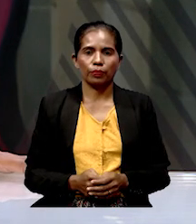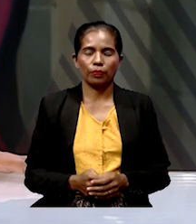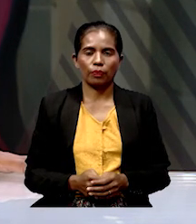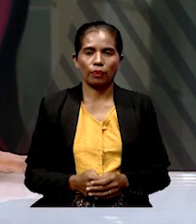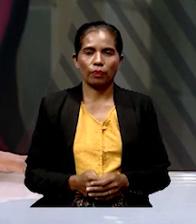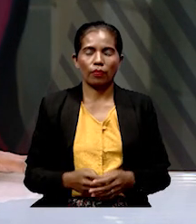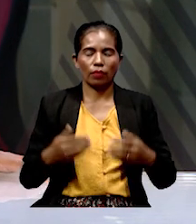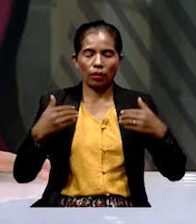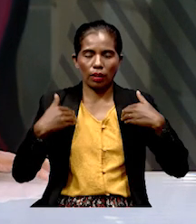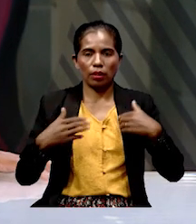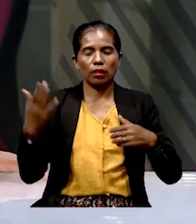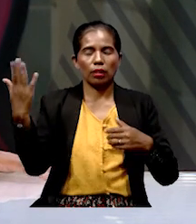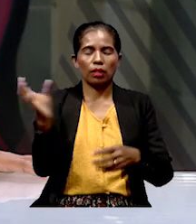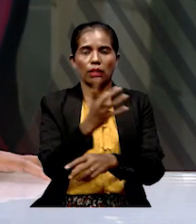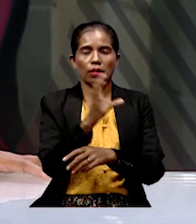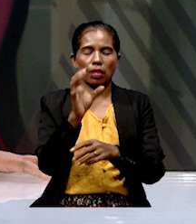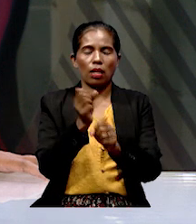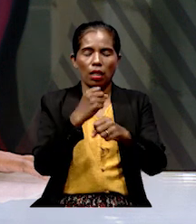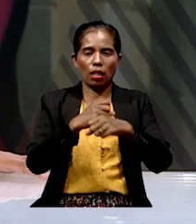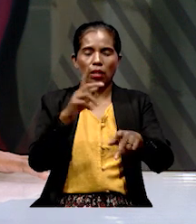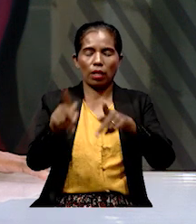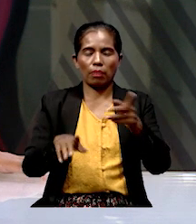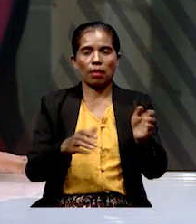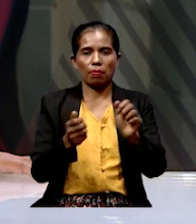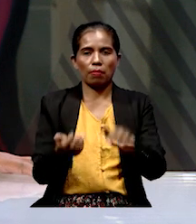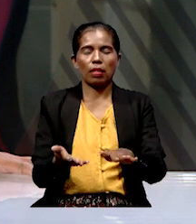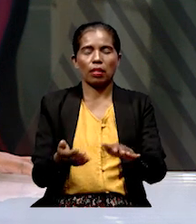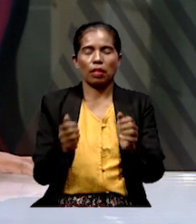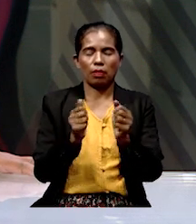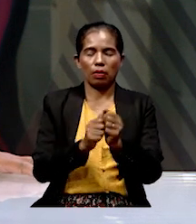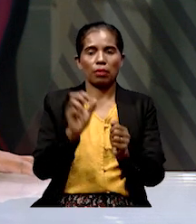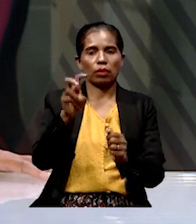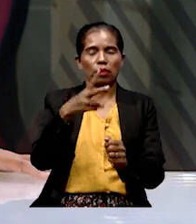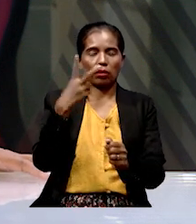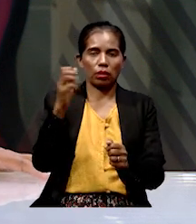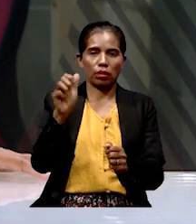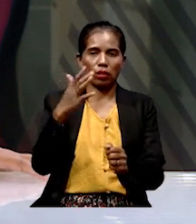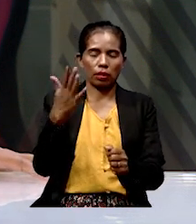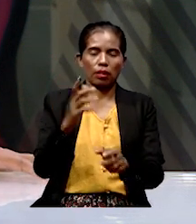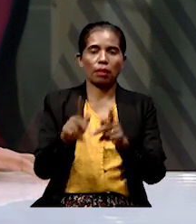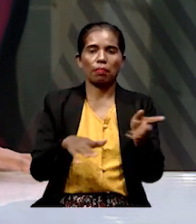Acontece a explosão em Mesquita, Afeganistão. Ramat Musanul Resen, no Hakanek e Mahatul Resen.